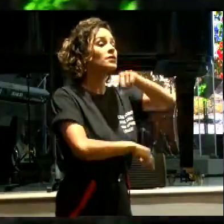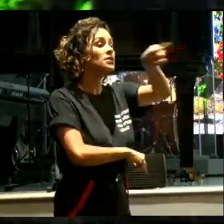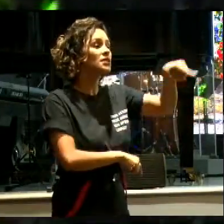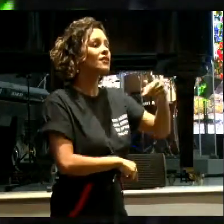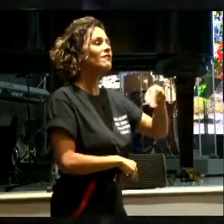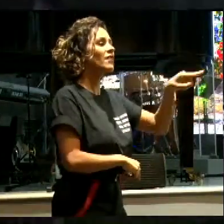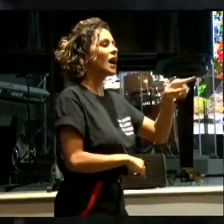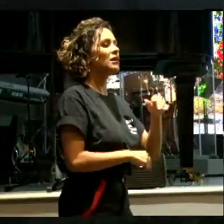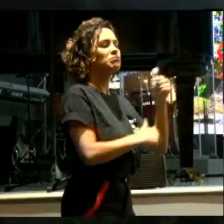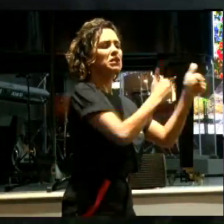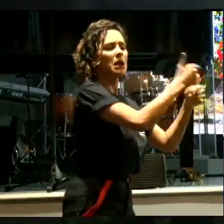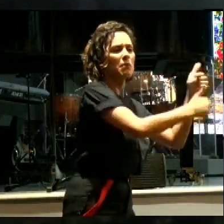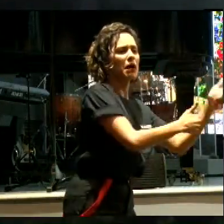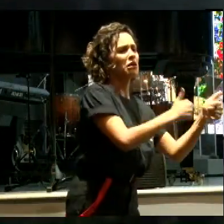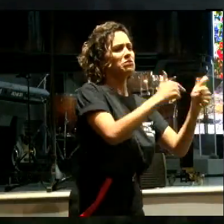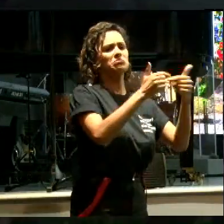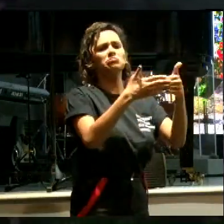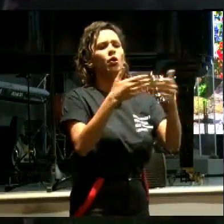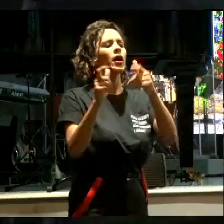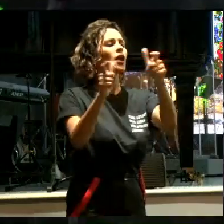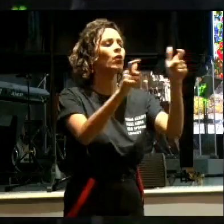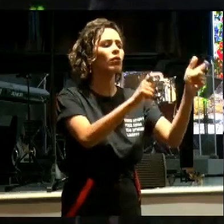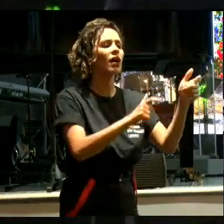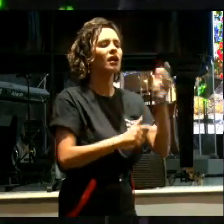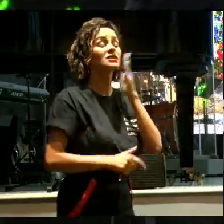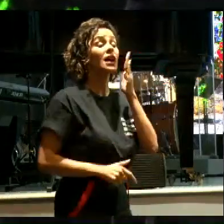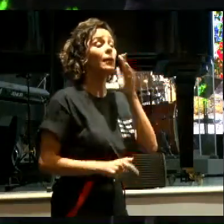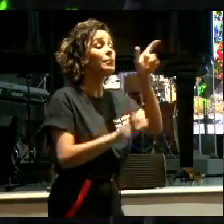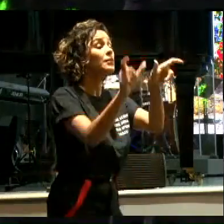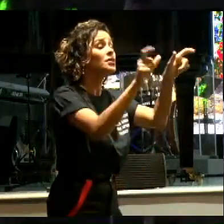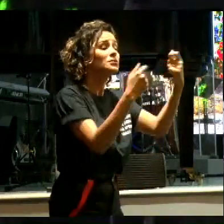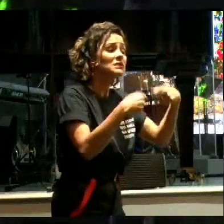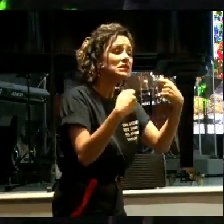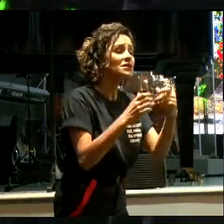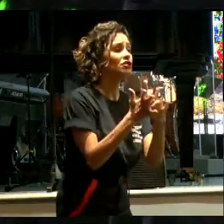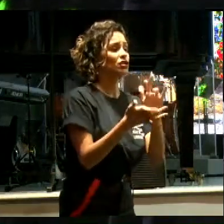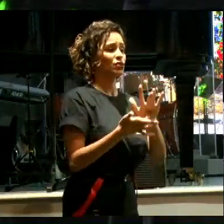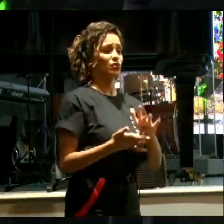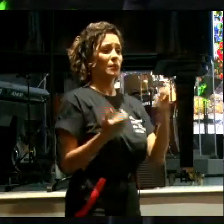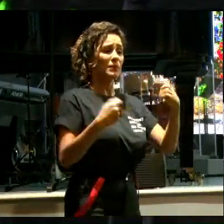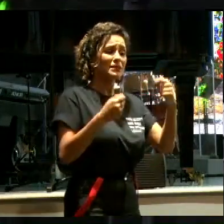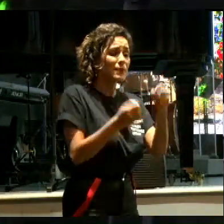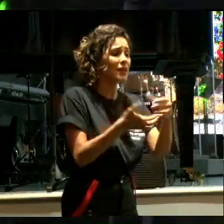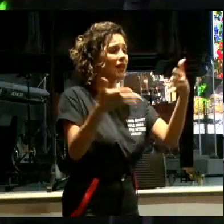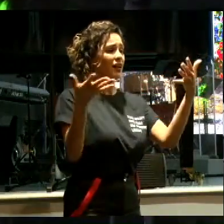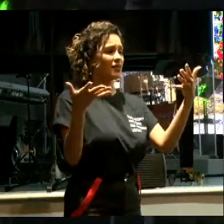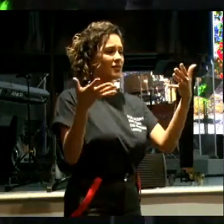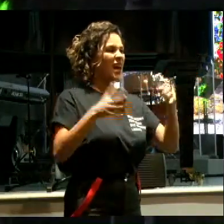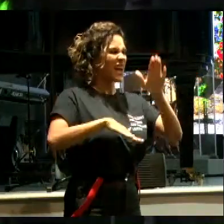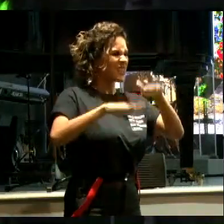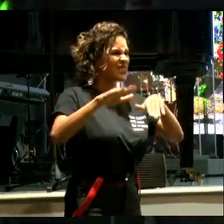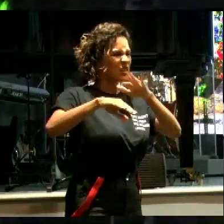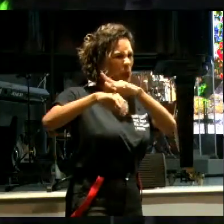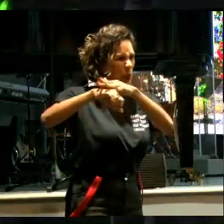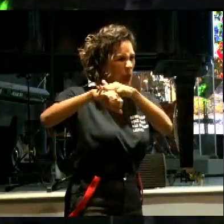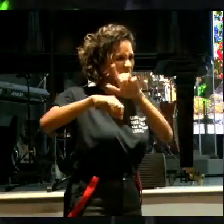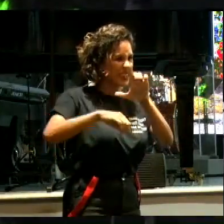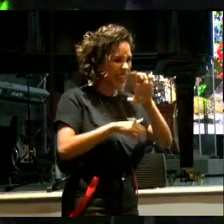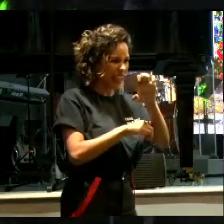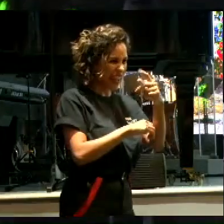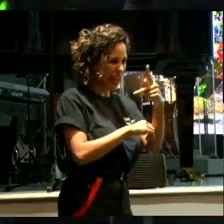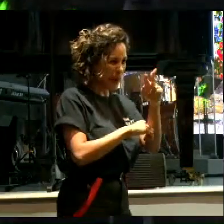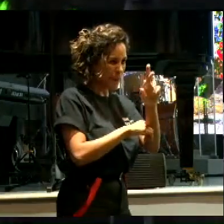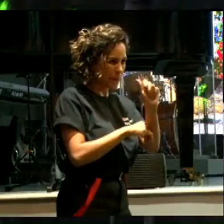que precisa de Jesus, precisa desse milagre. Às vezes a lepra não é uma lepra